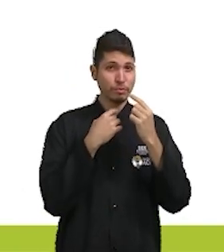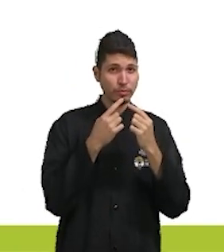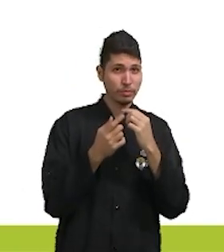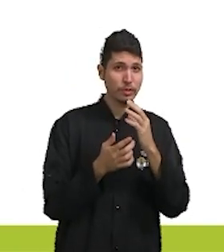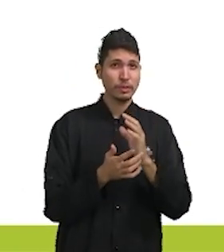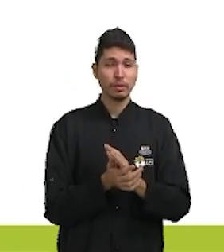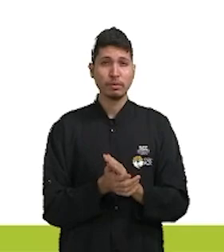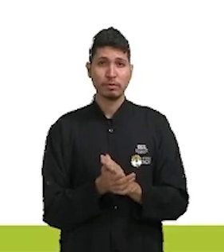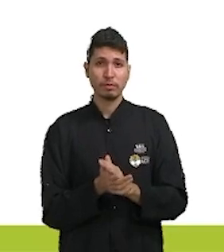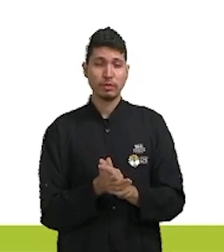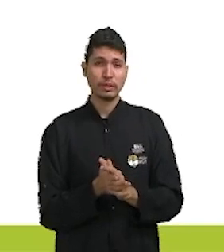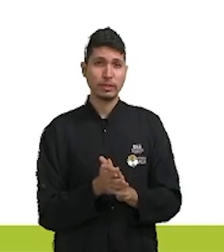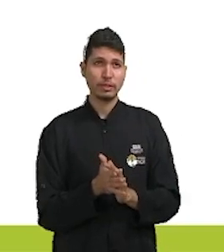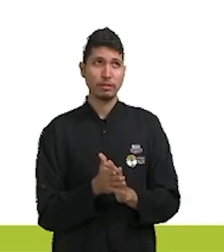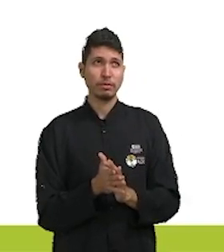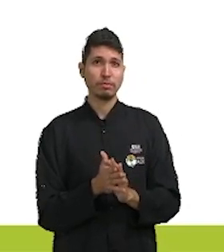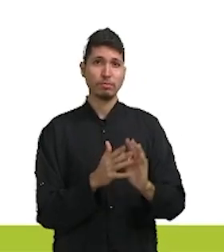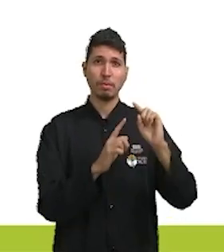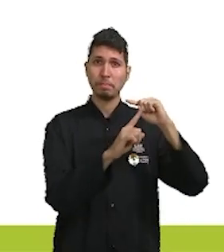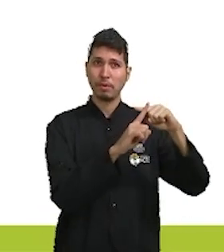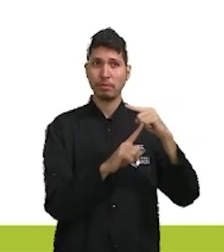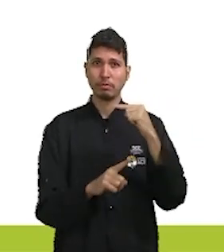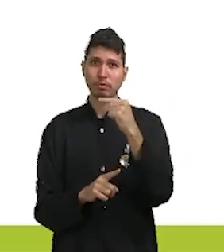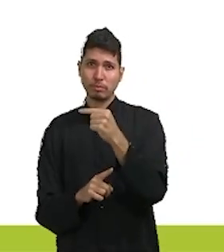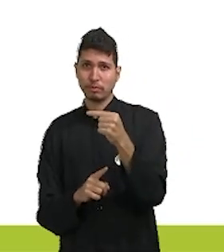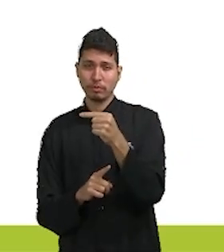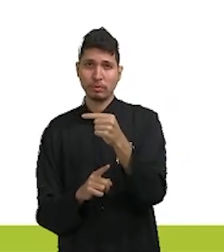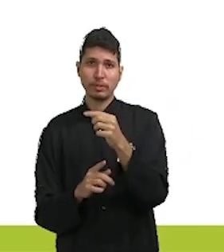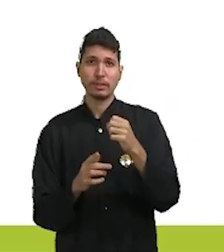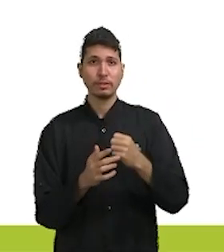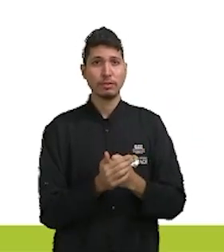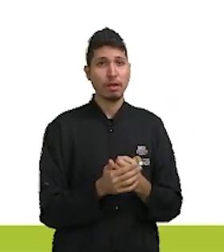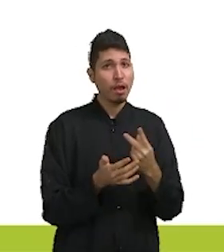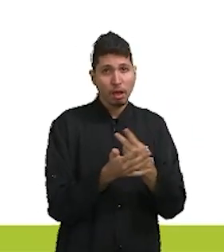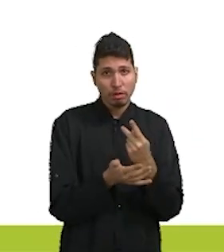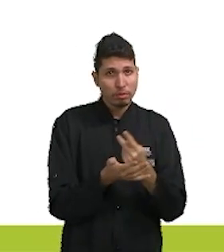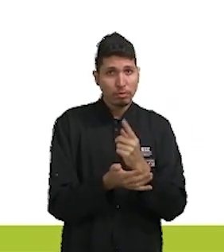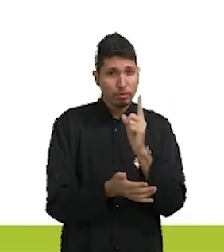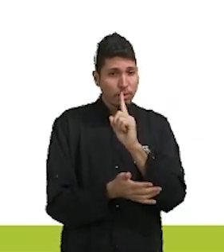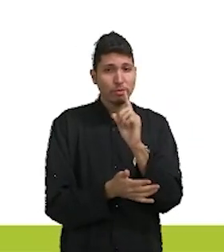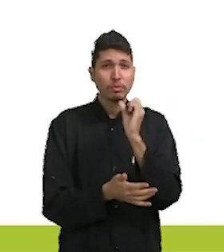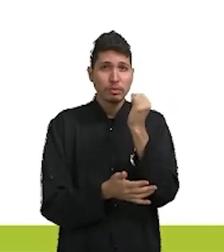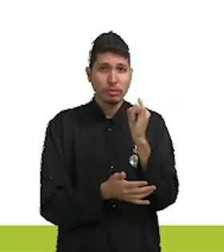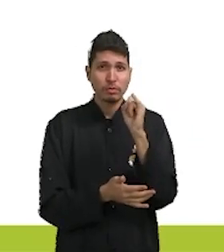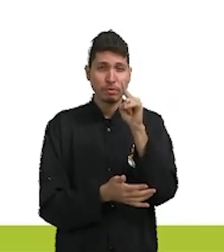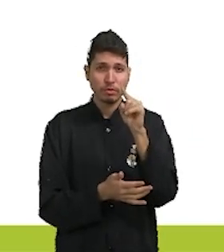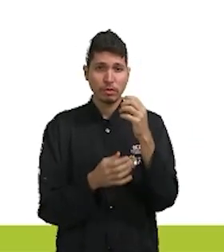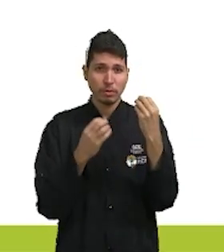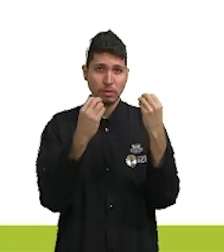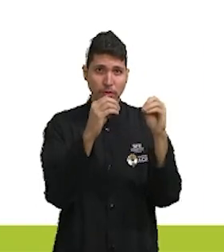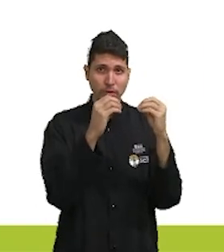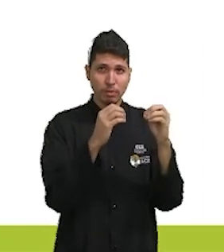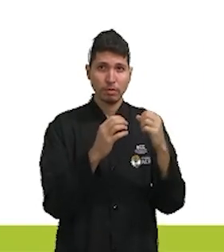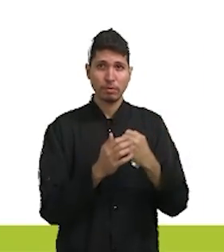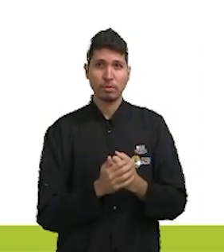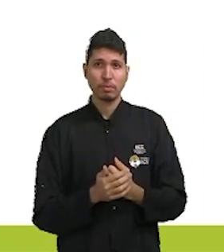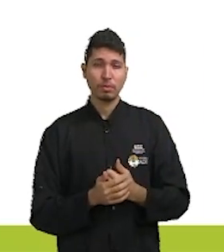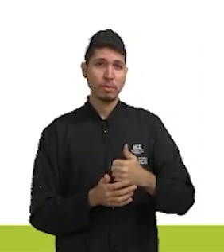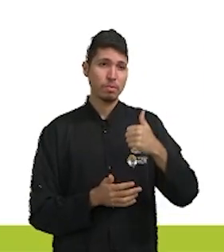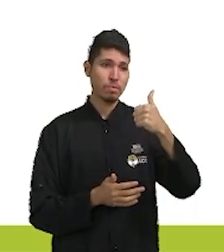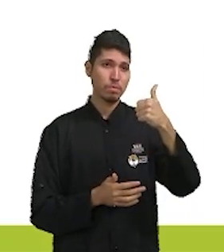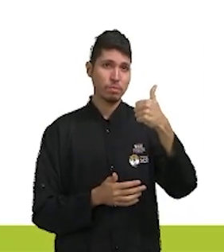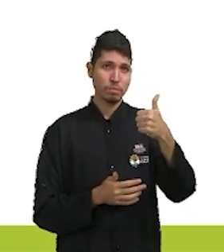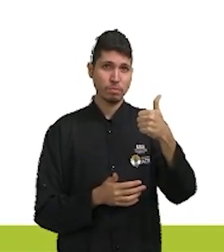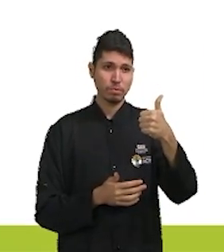é em relação à carga, tá? Não é errado você colocar 1 e um negativo, ou